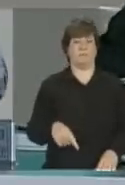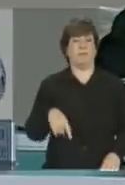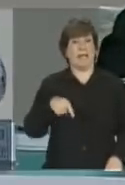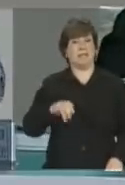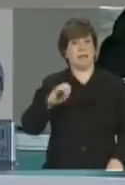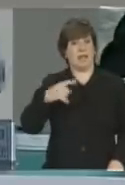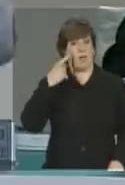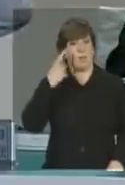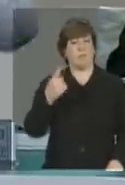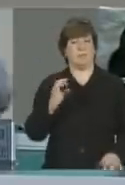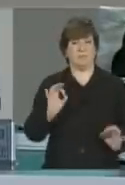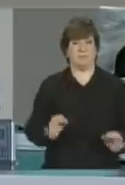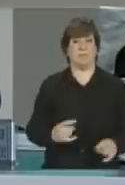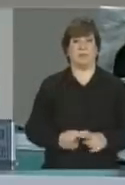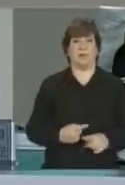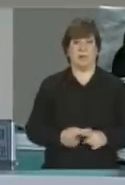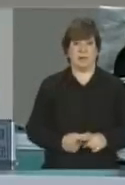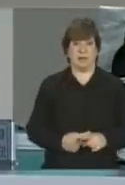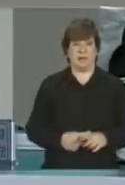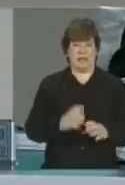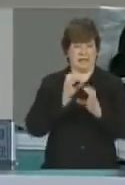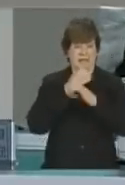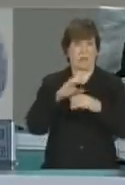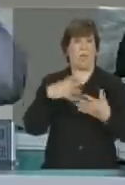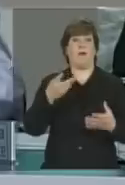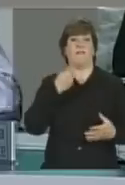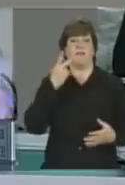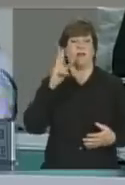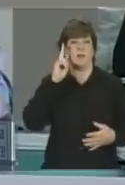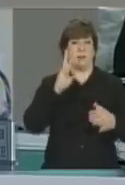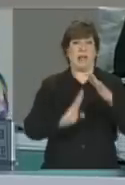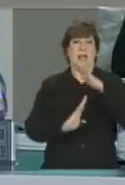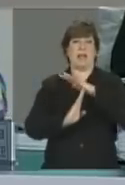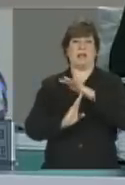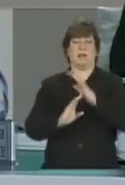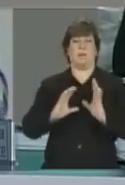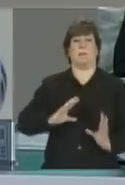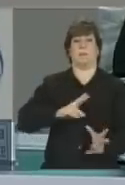a ciência, quando se fala de limites do planeta, por exemplo, sem dado